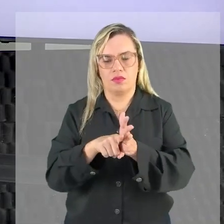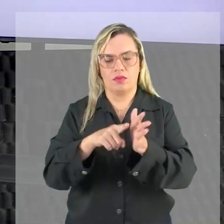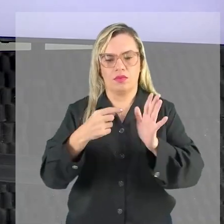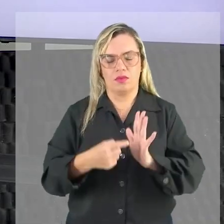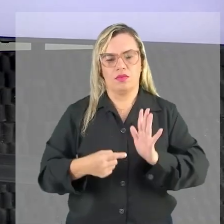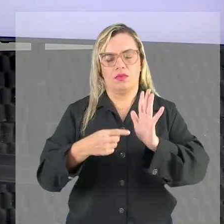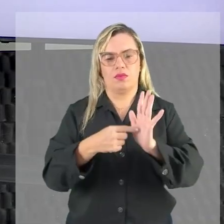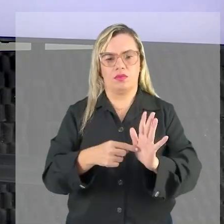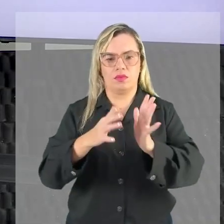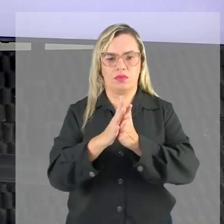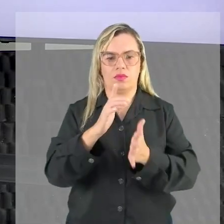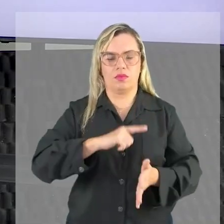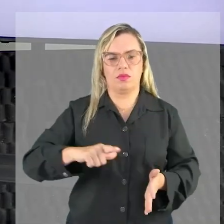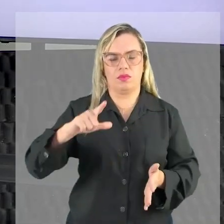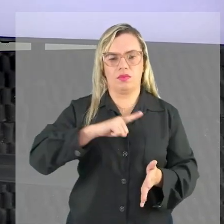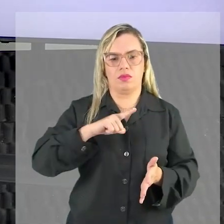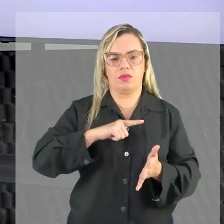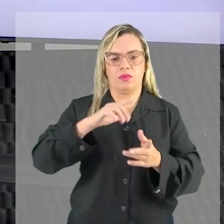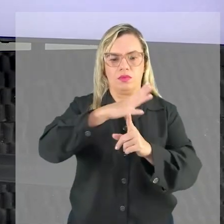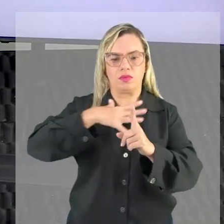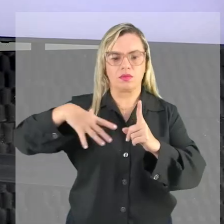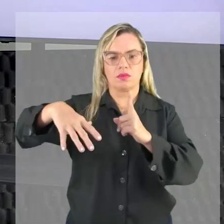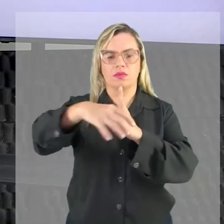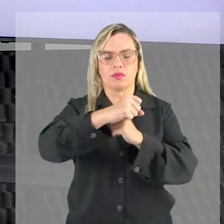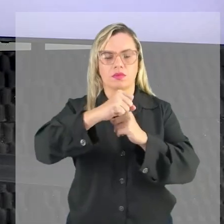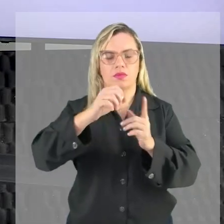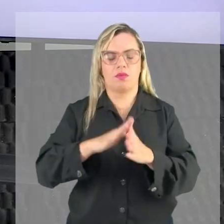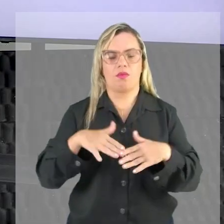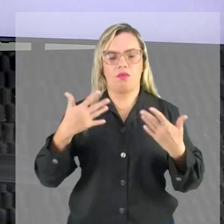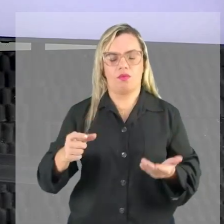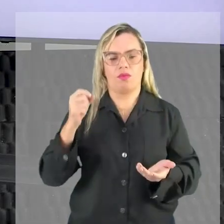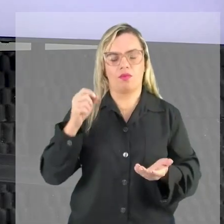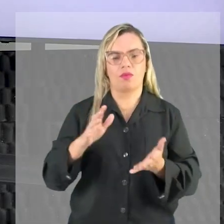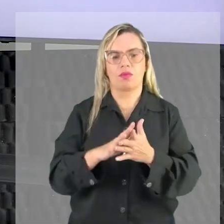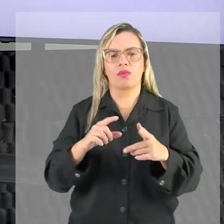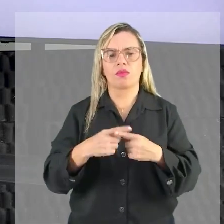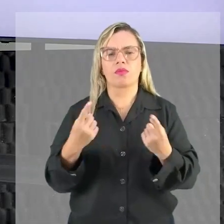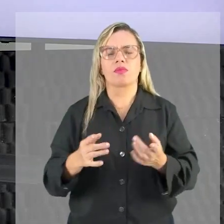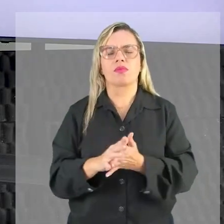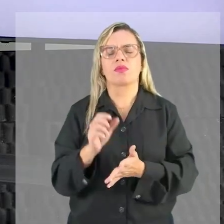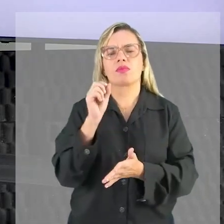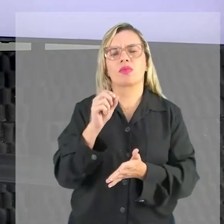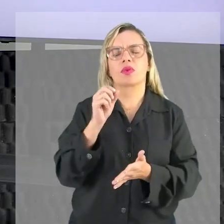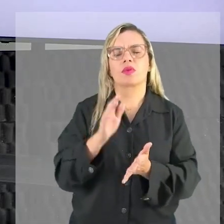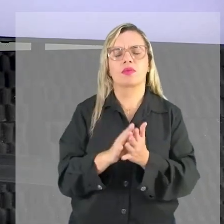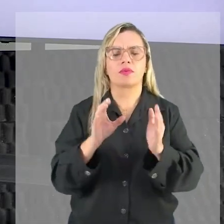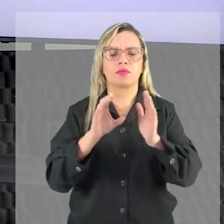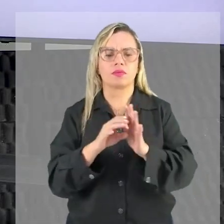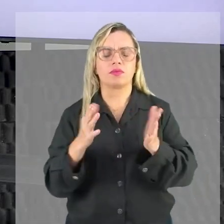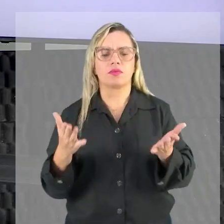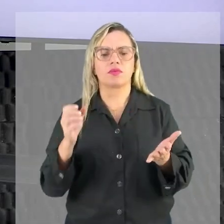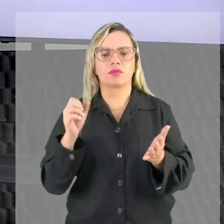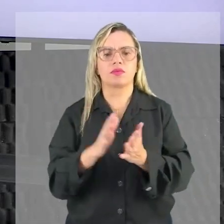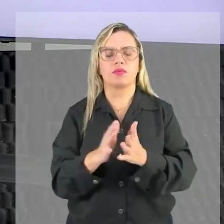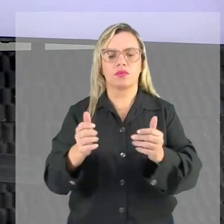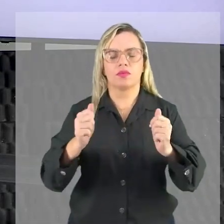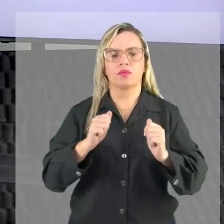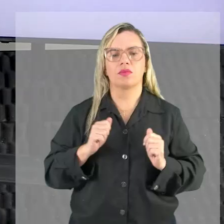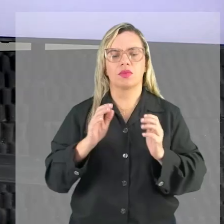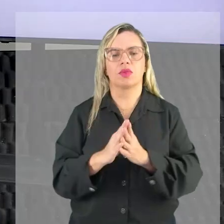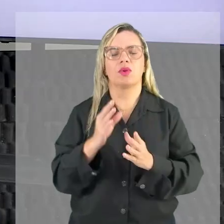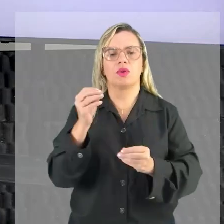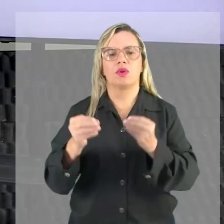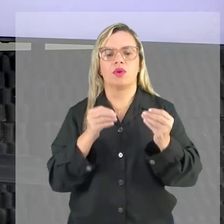existentes dentro da sociedade. Mas e o que é? Tá bom? Esse sedentarismo. Como que eles